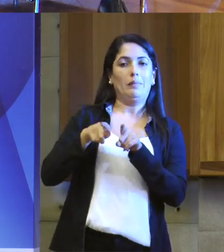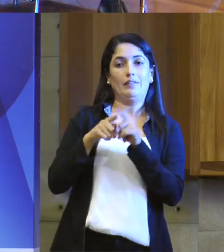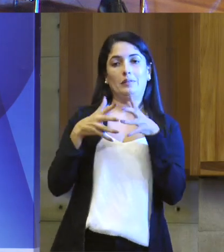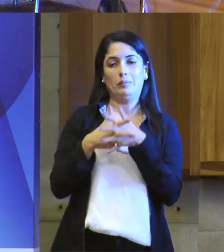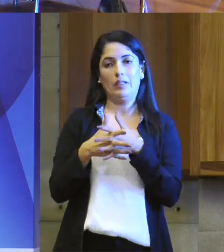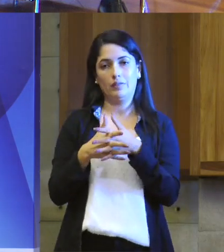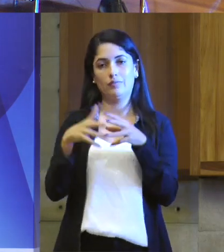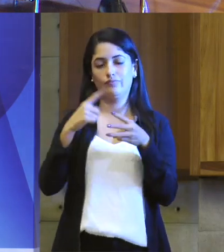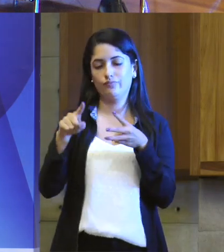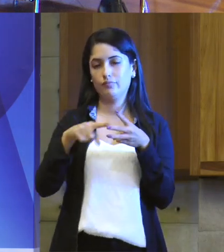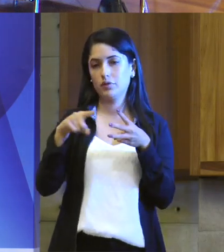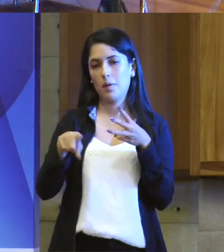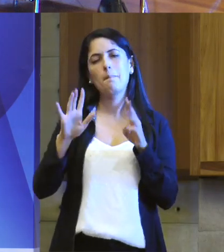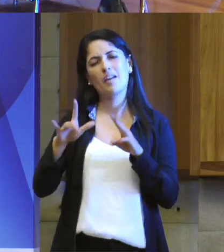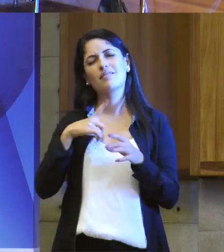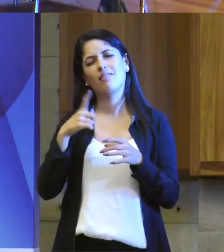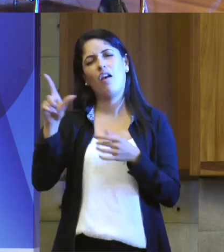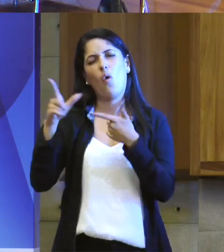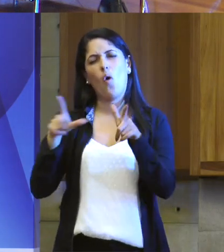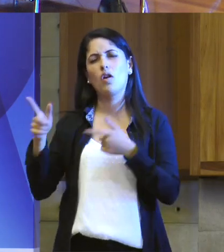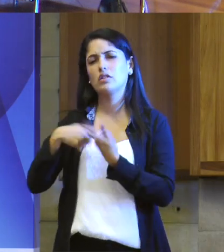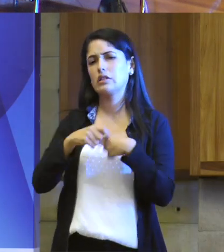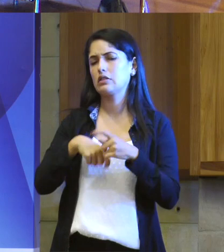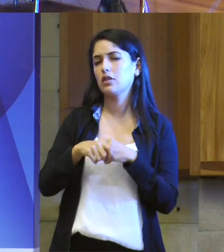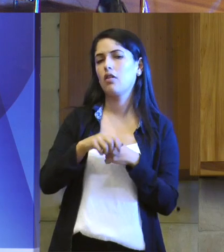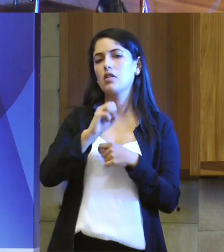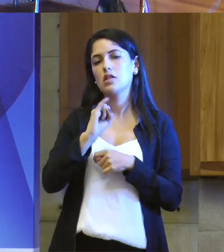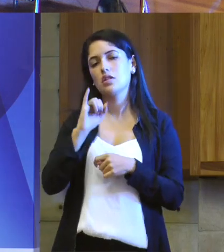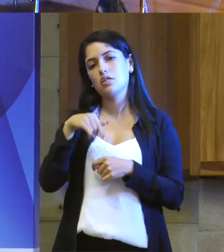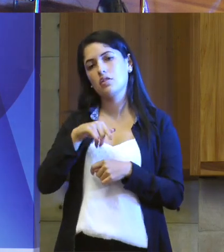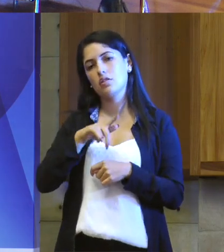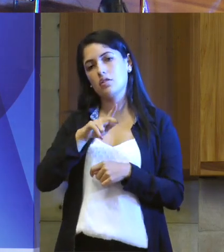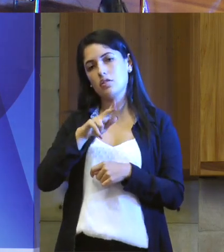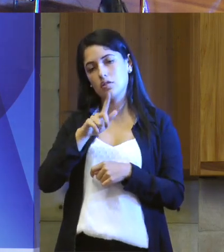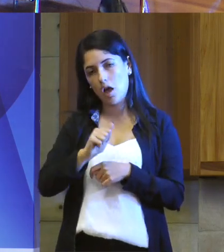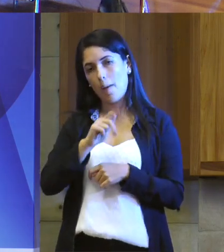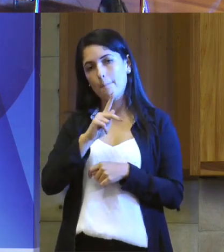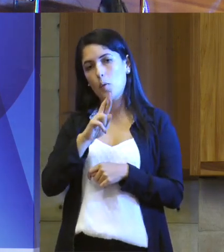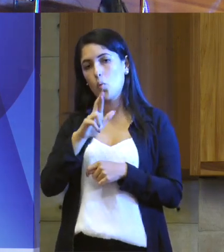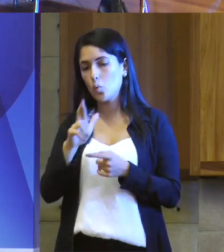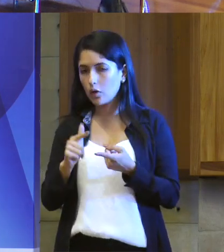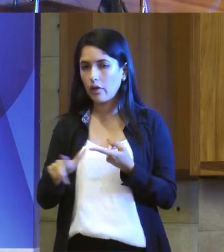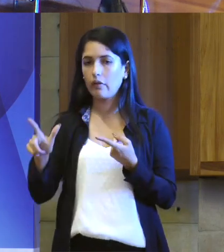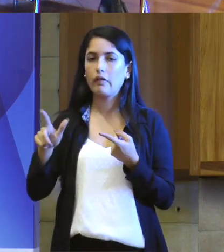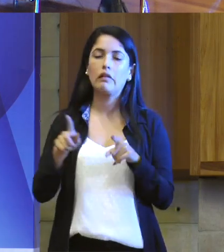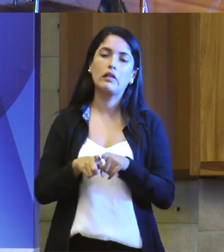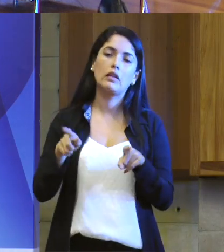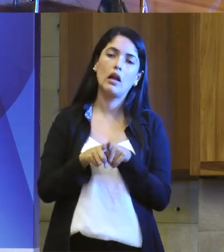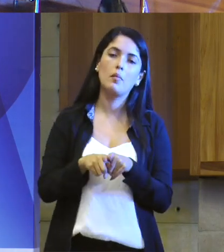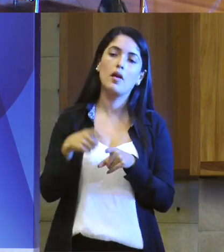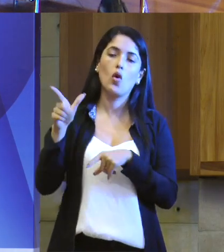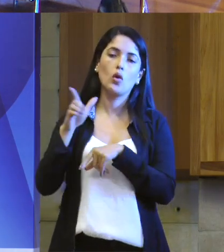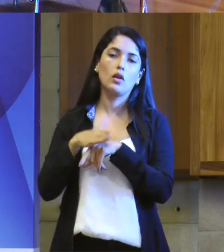três mas há uma série de outras negociações 5 com singapura depois tem exercícios que ainda estão em etapa